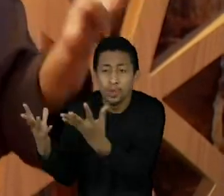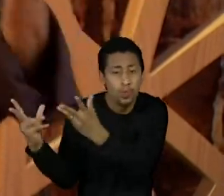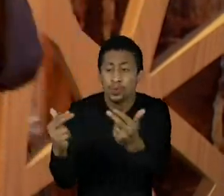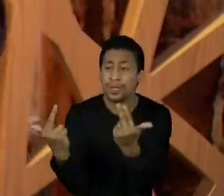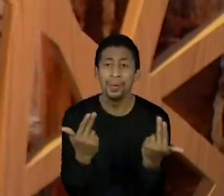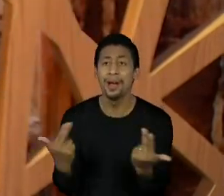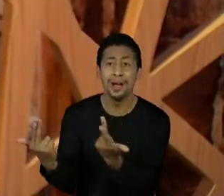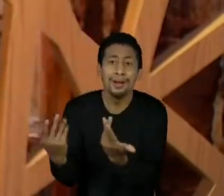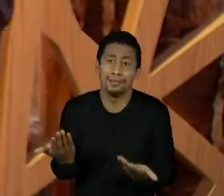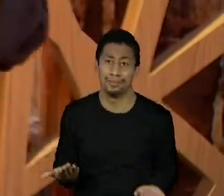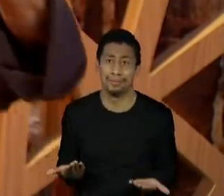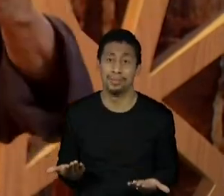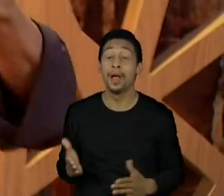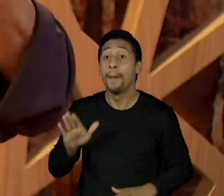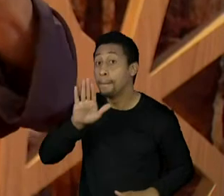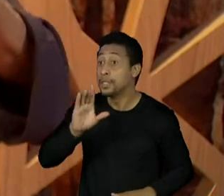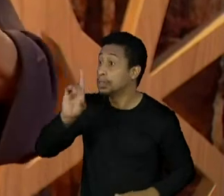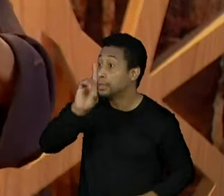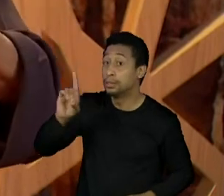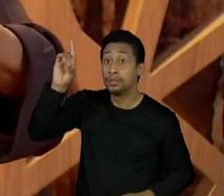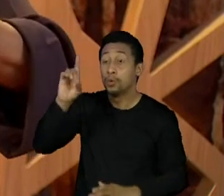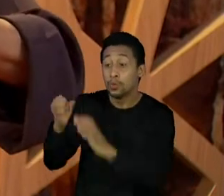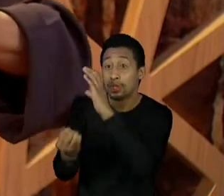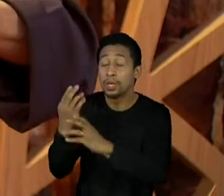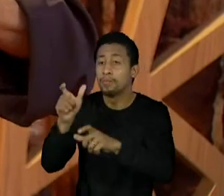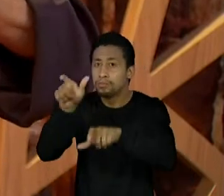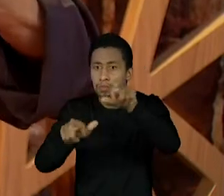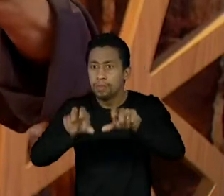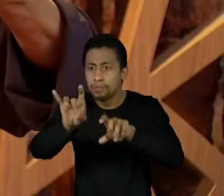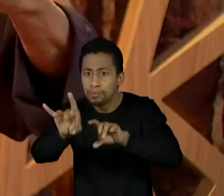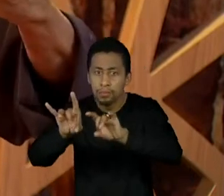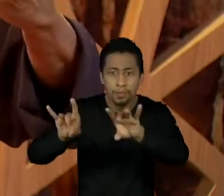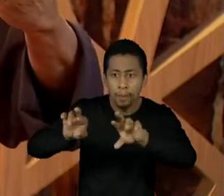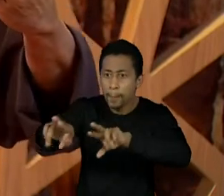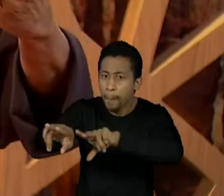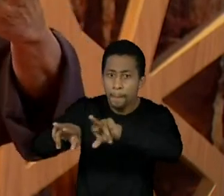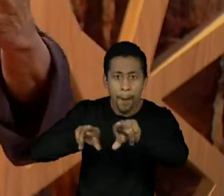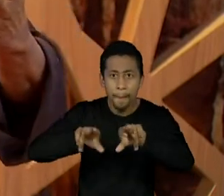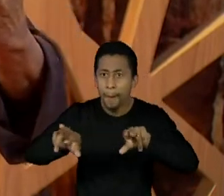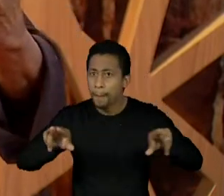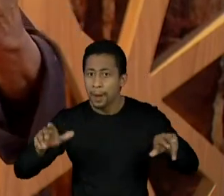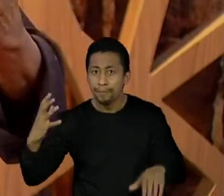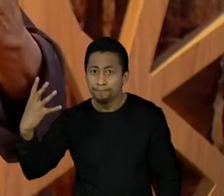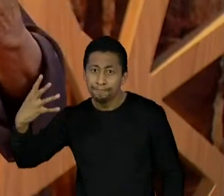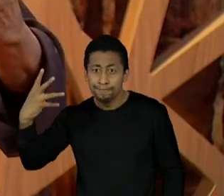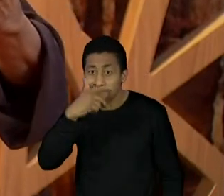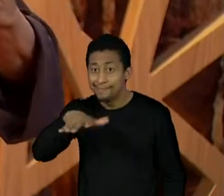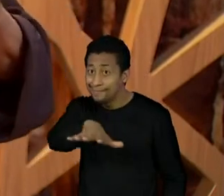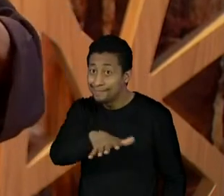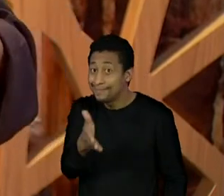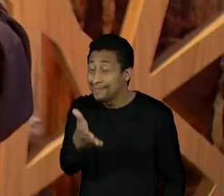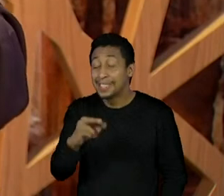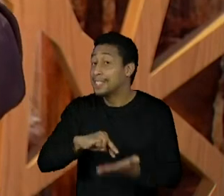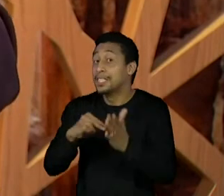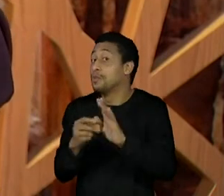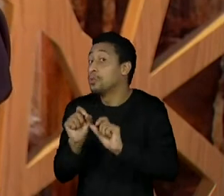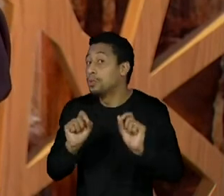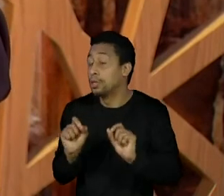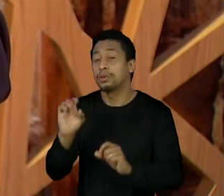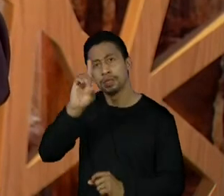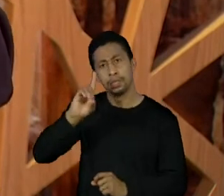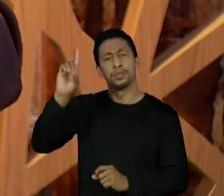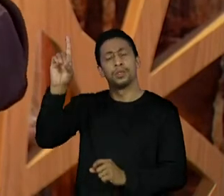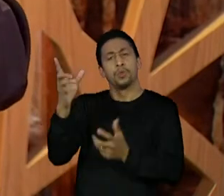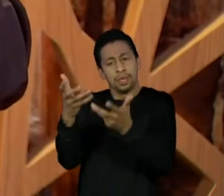Quando Deus faz cada um de nós diferente, belamente diferentes, é porque Deus tem um projeto